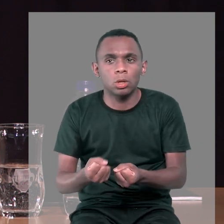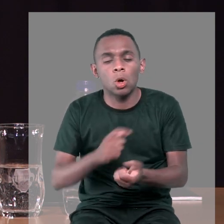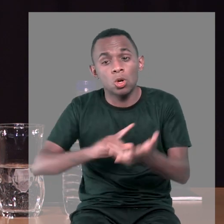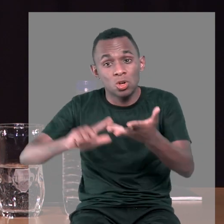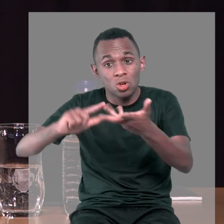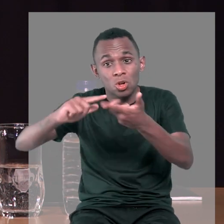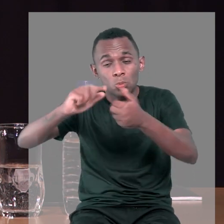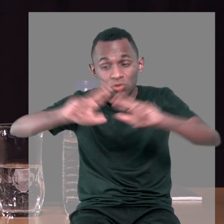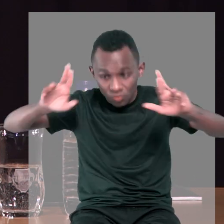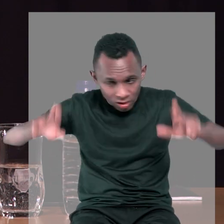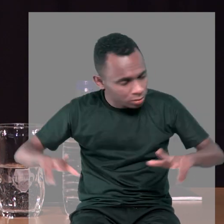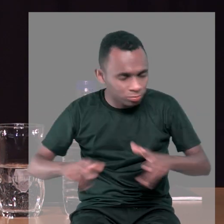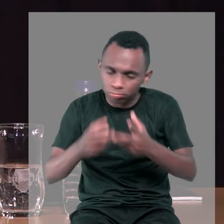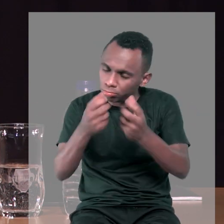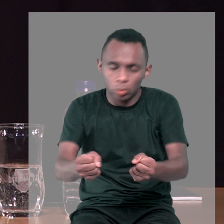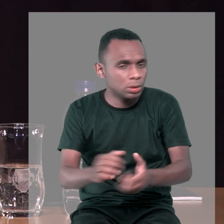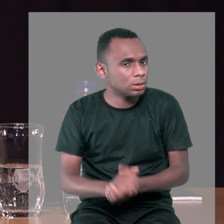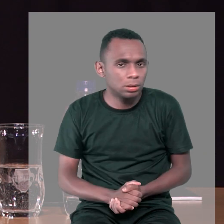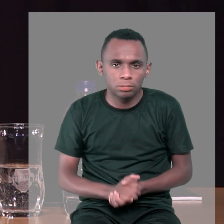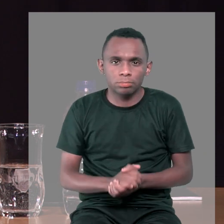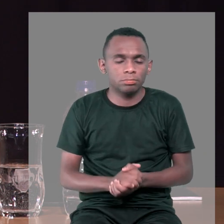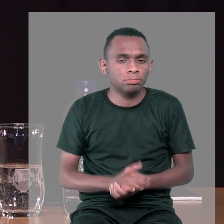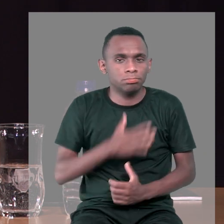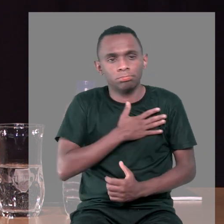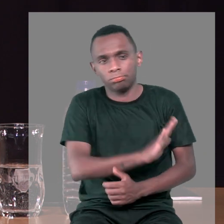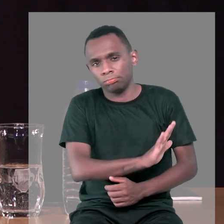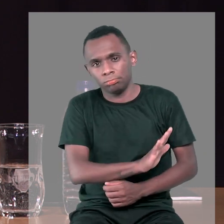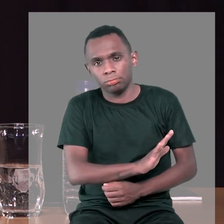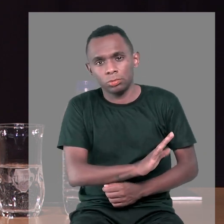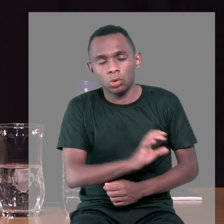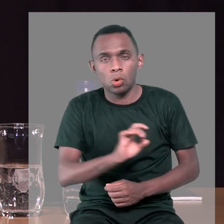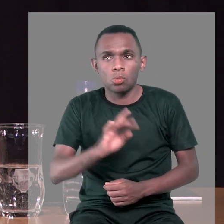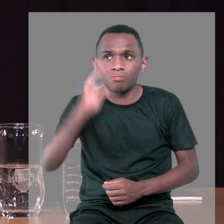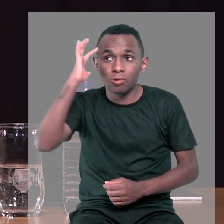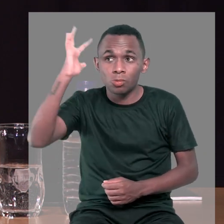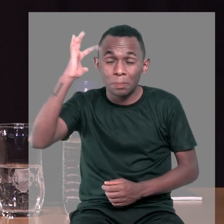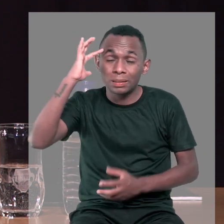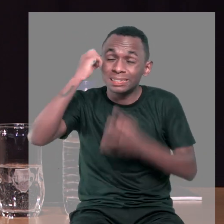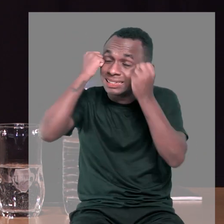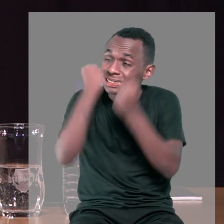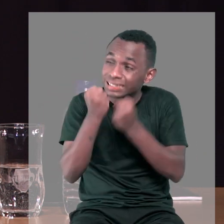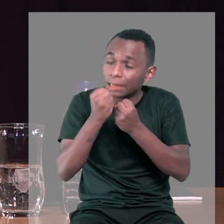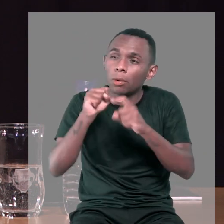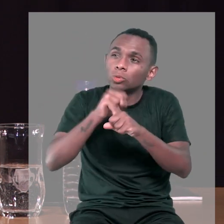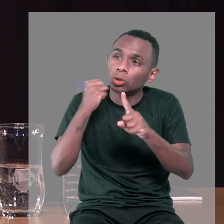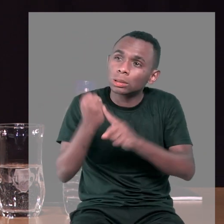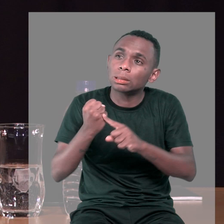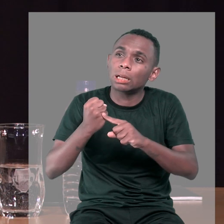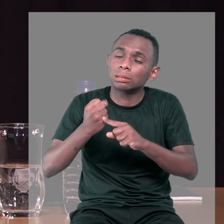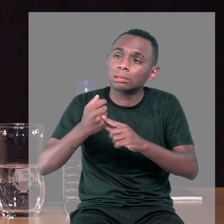expressar essa pretensão antipolítica do sistema totalitário, que seria os seres humanos